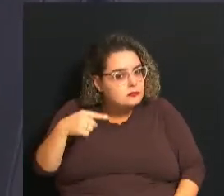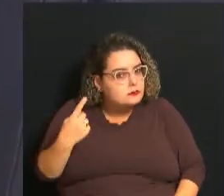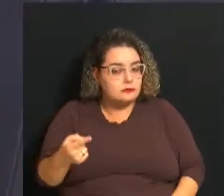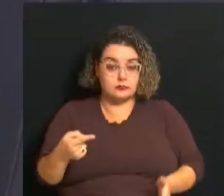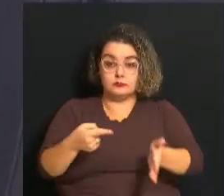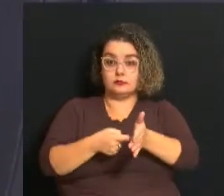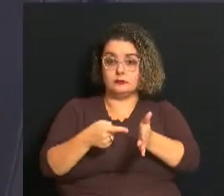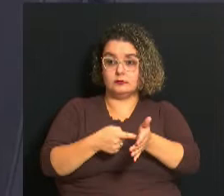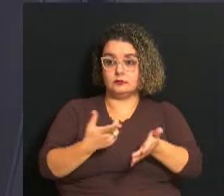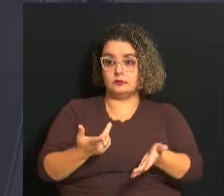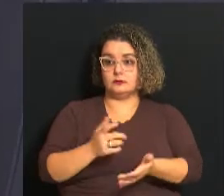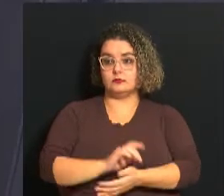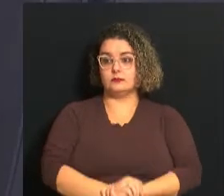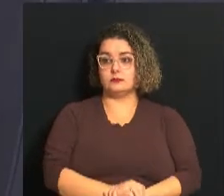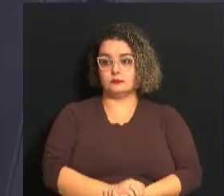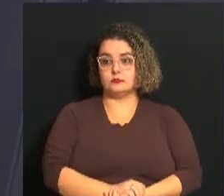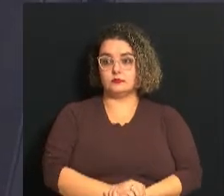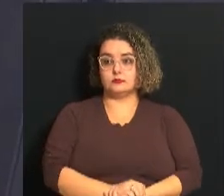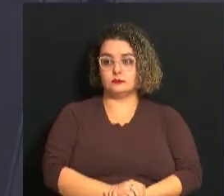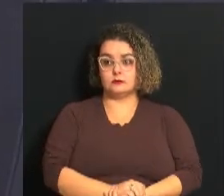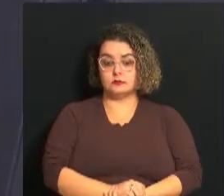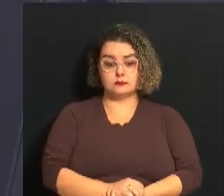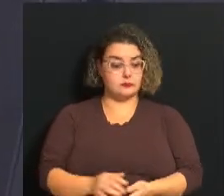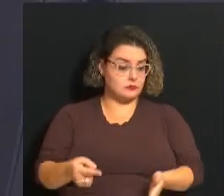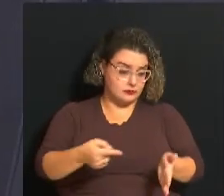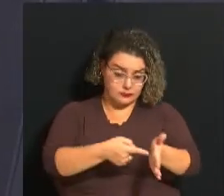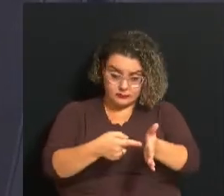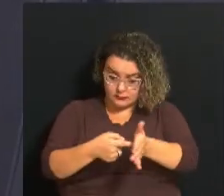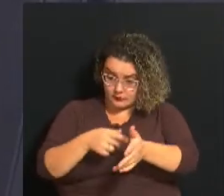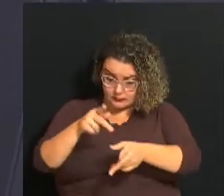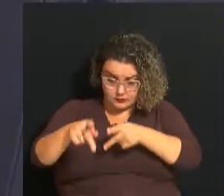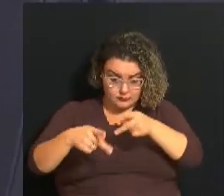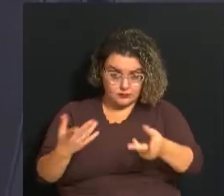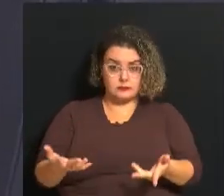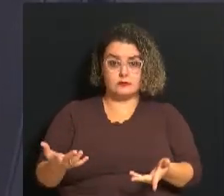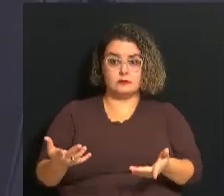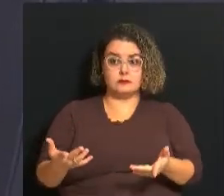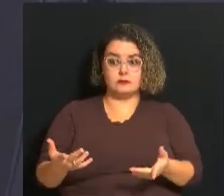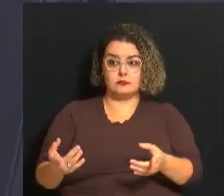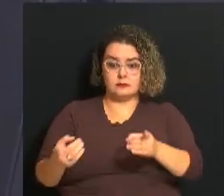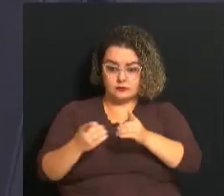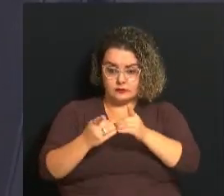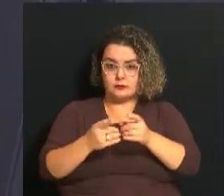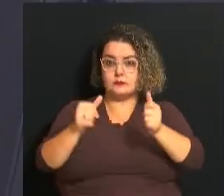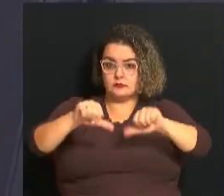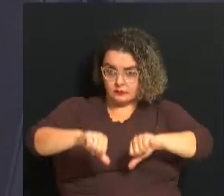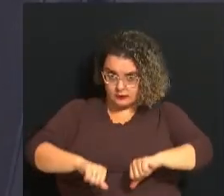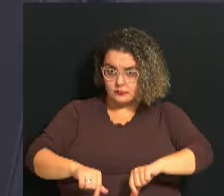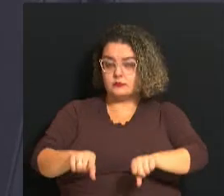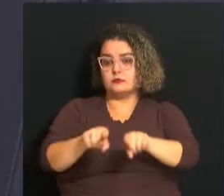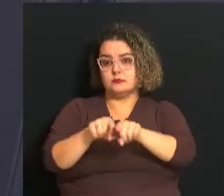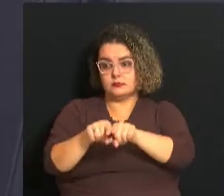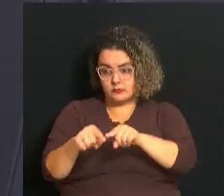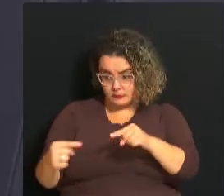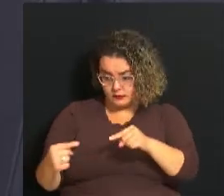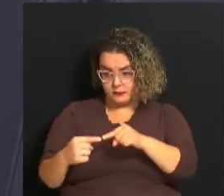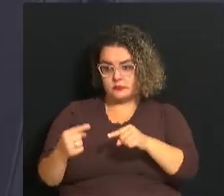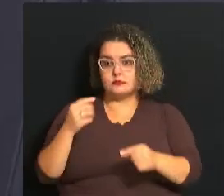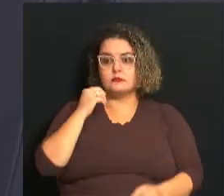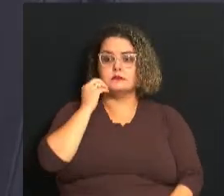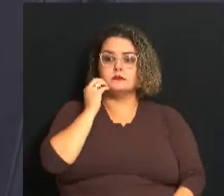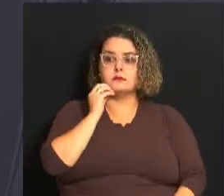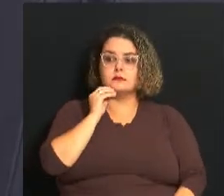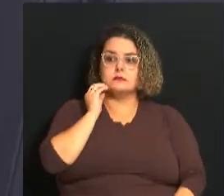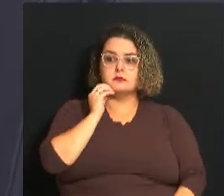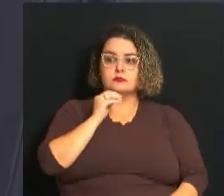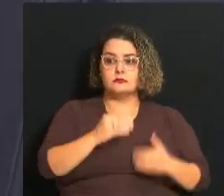isso sabe vendo um serviço que a população porque esse atendimento precário também tem a ver obviamente que esse